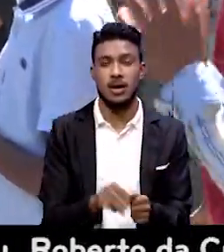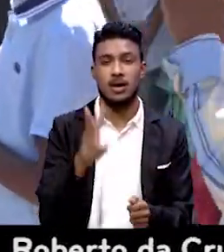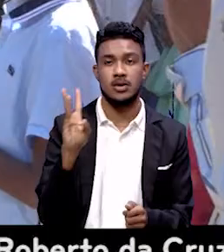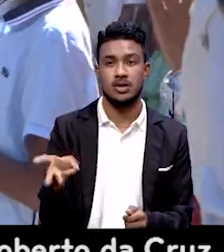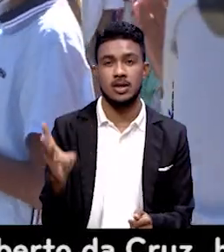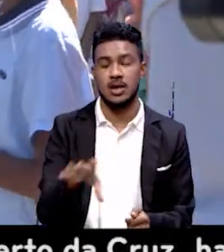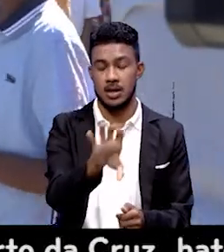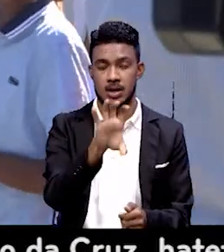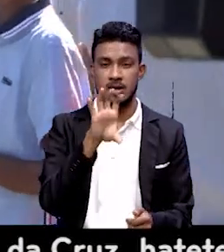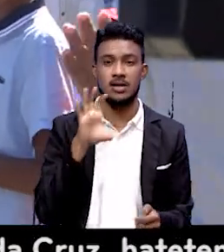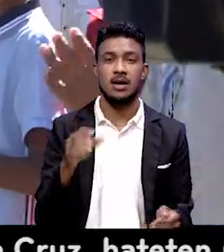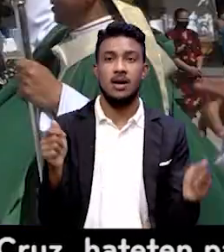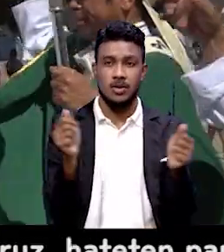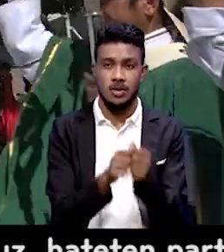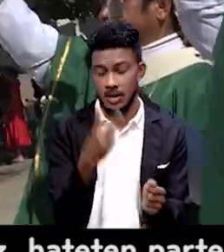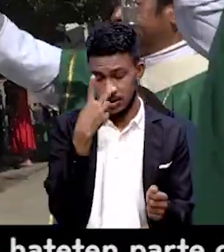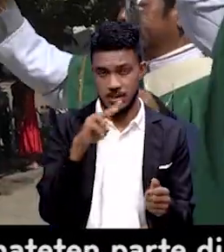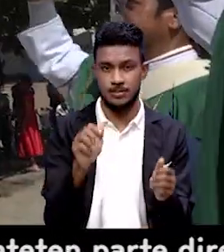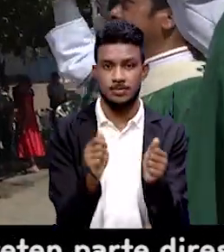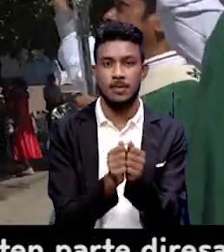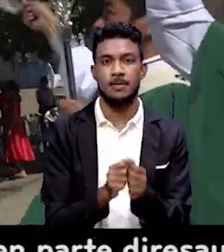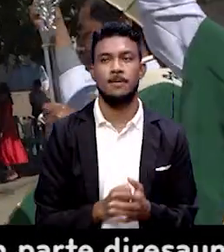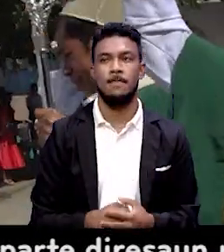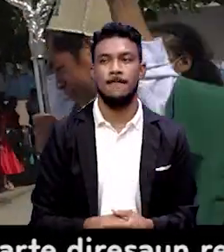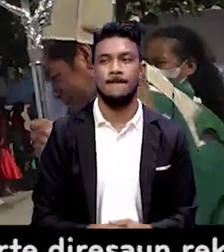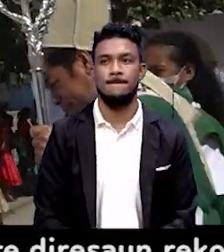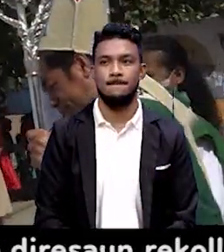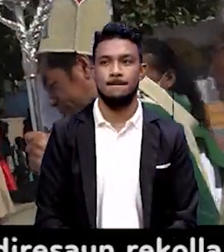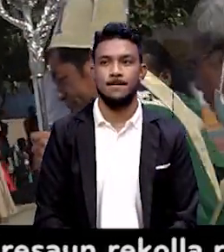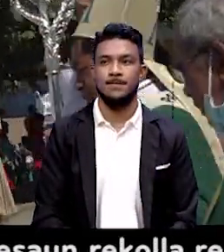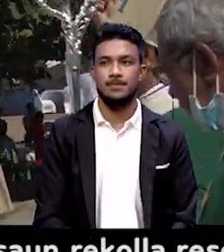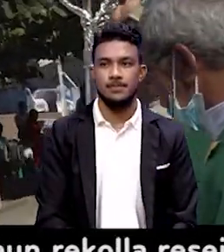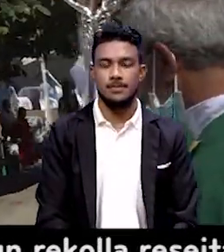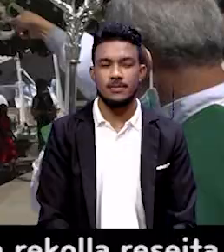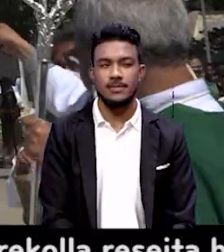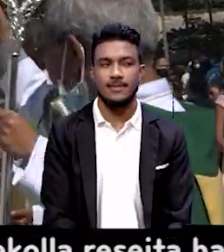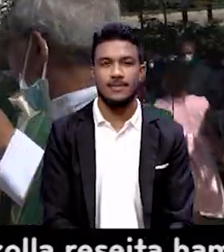involve ia Conselho Pastoral Becora dili. Abraão Amaral, Ferri Soares, Ziemen.